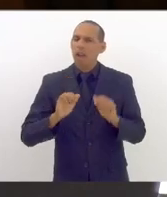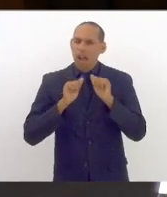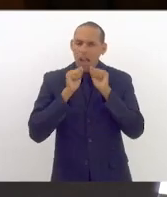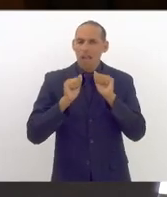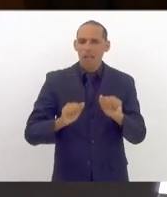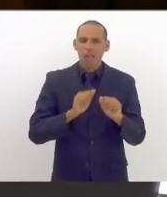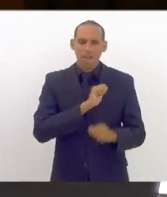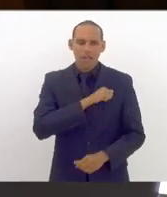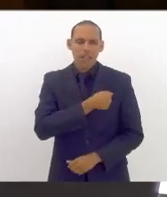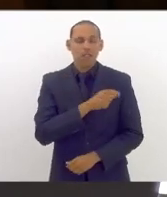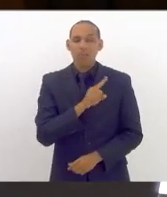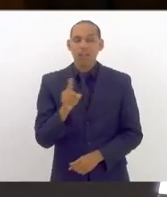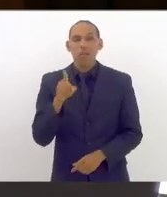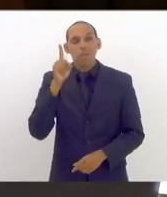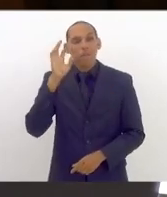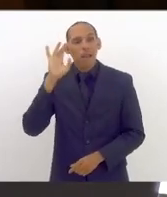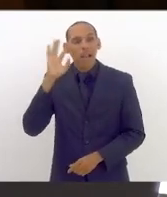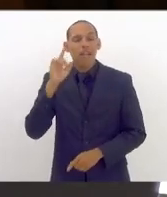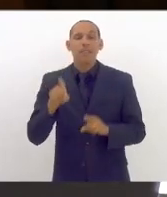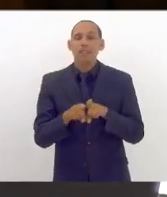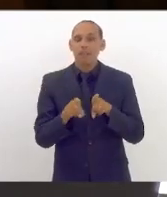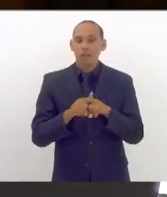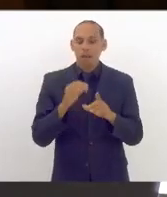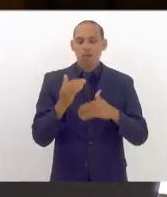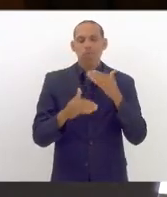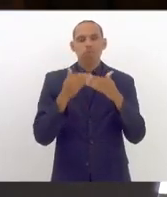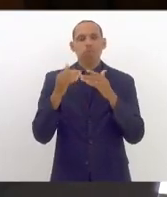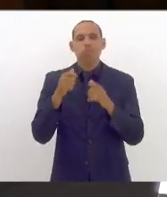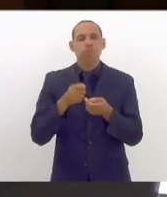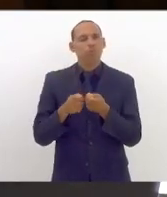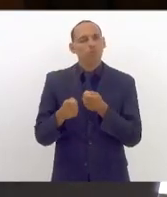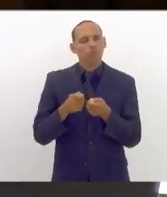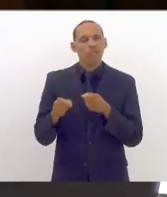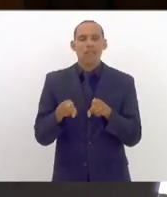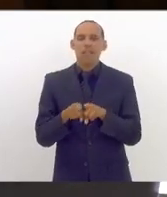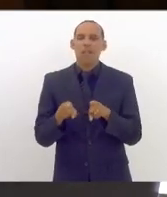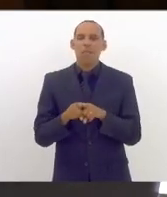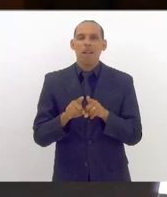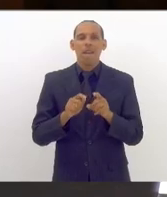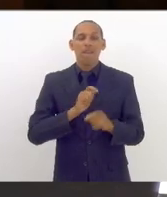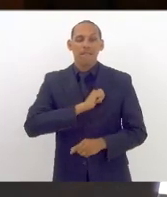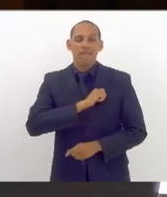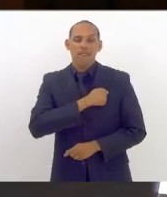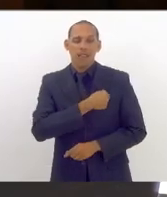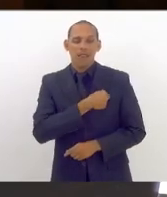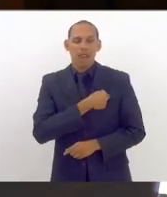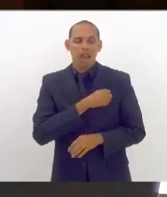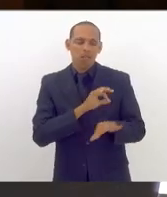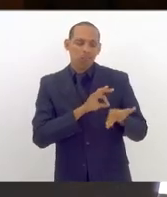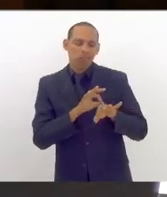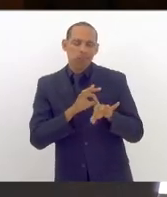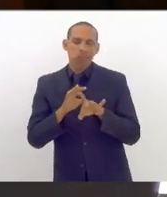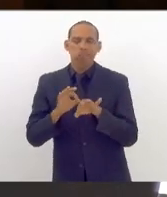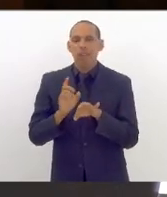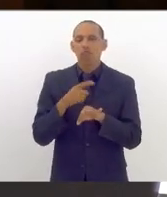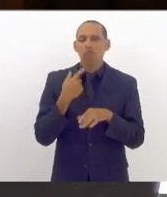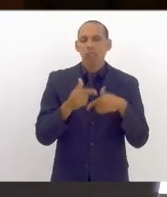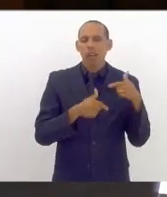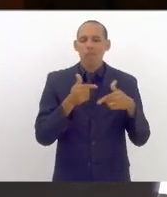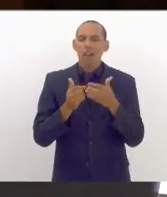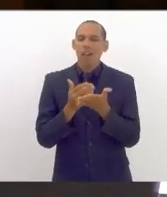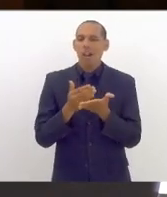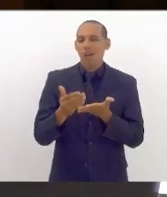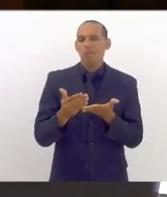é a questão do desenvolvimento econômico e a questão fiscal articulada quer dizer é isso e nós começamos a trabalhar